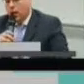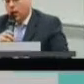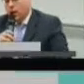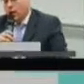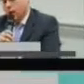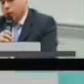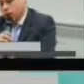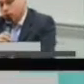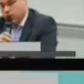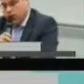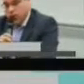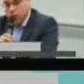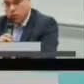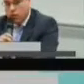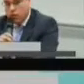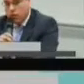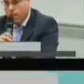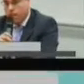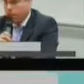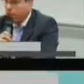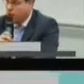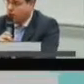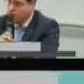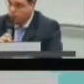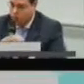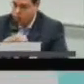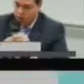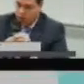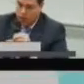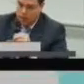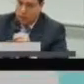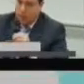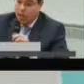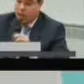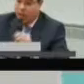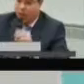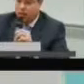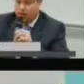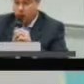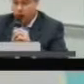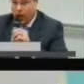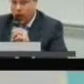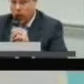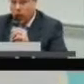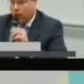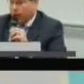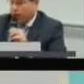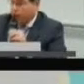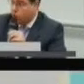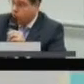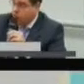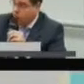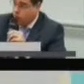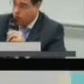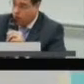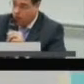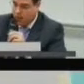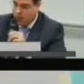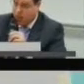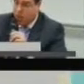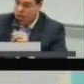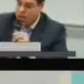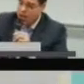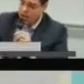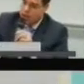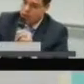nos foi bem colocado pela doutora, pela Melissa, que veio aqui falar para nós da dificuldade dos pacientes com câncer de